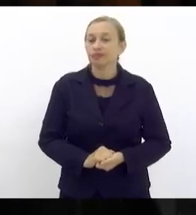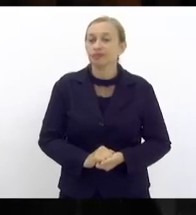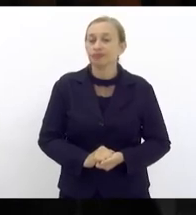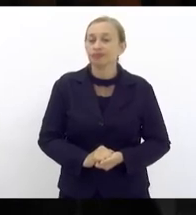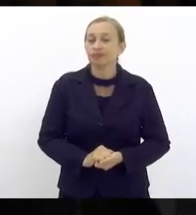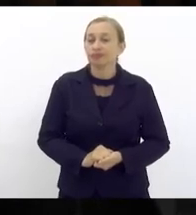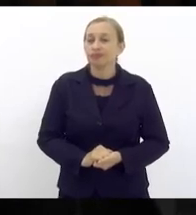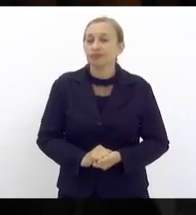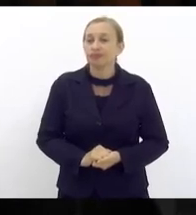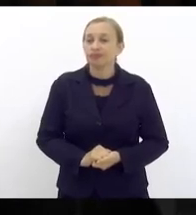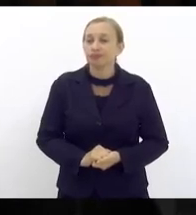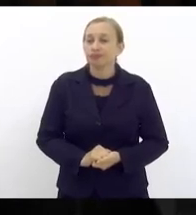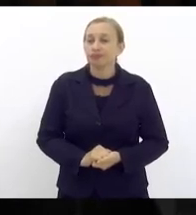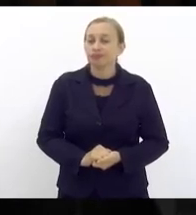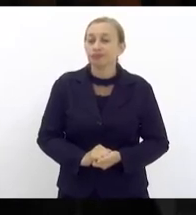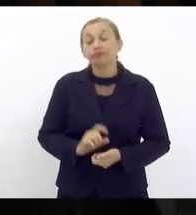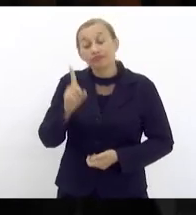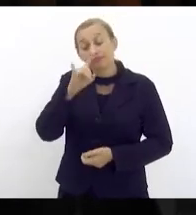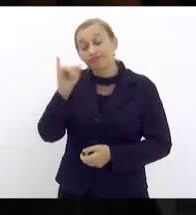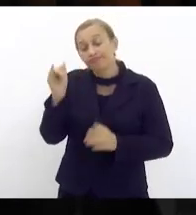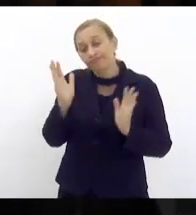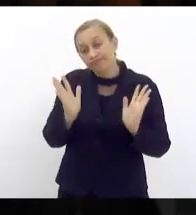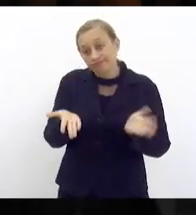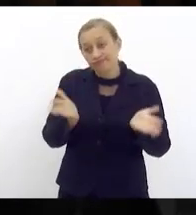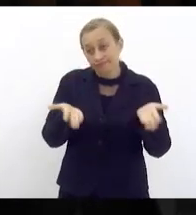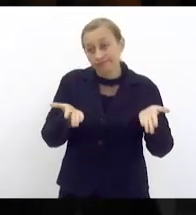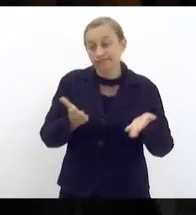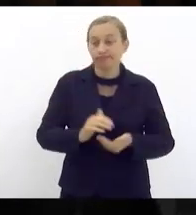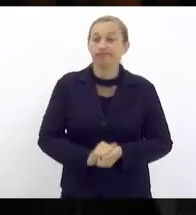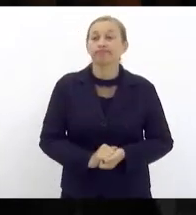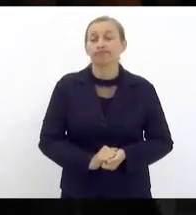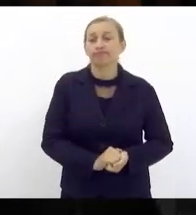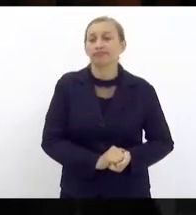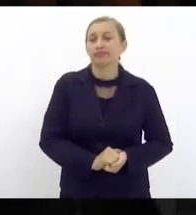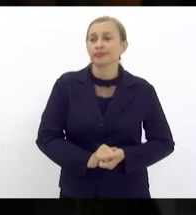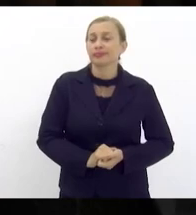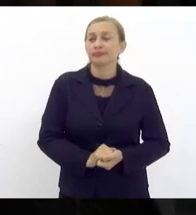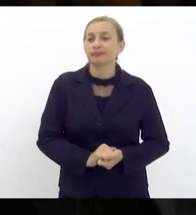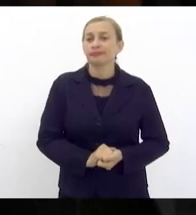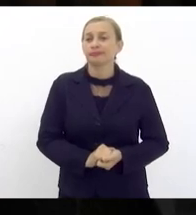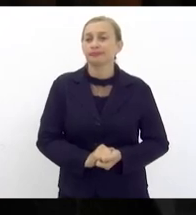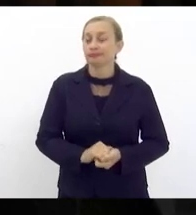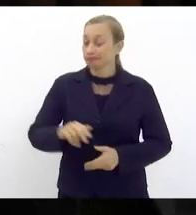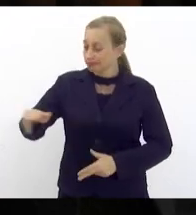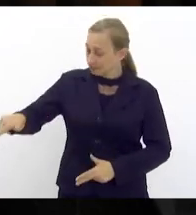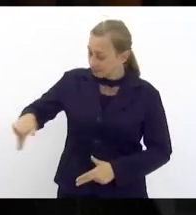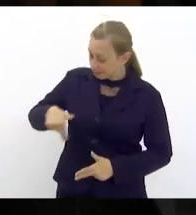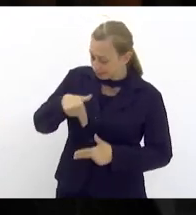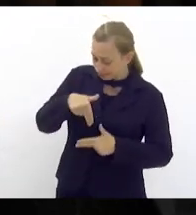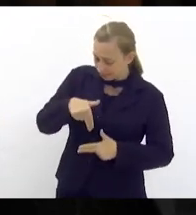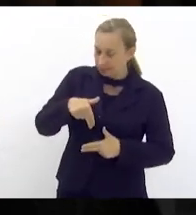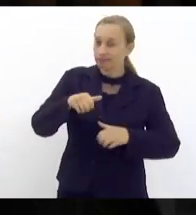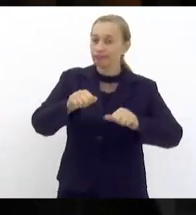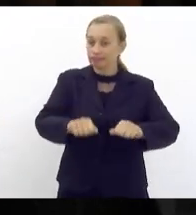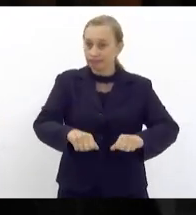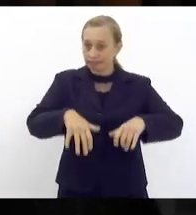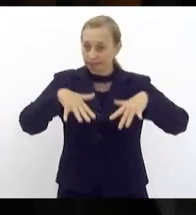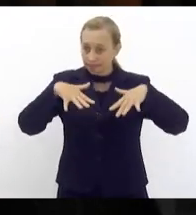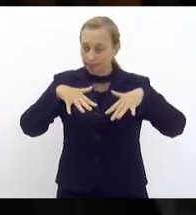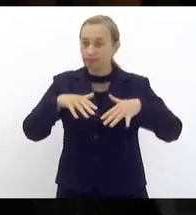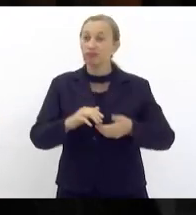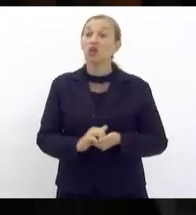e finalmente no dia de hoje ao subirmos aqui para o plenário